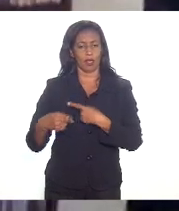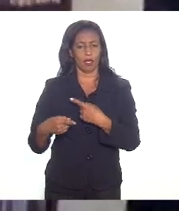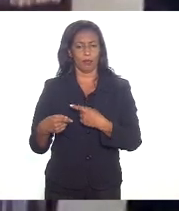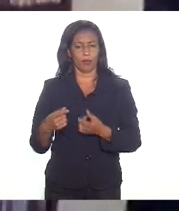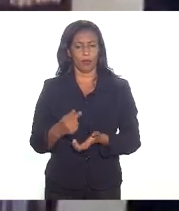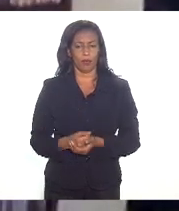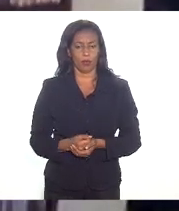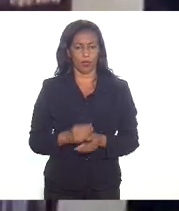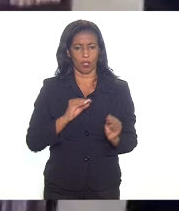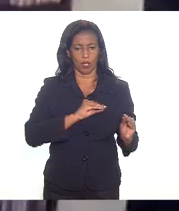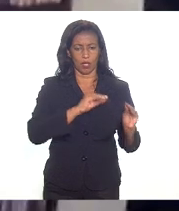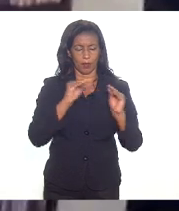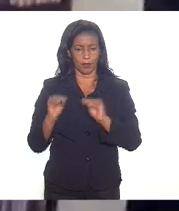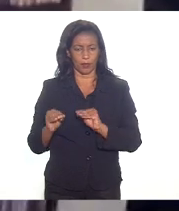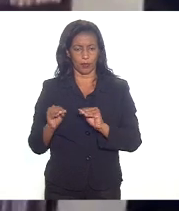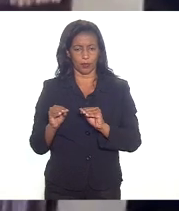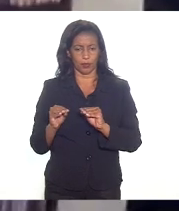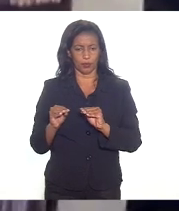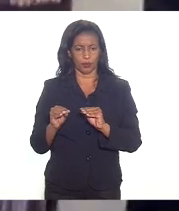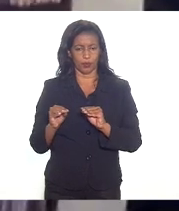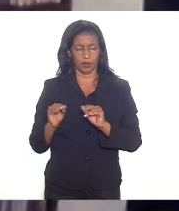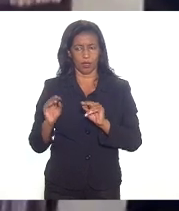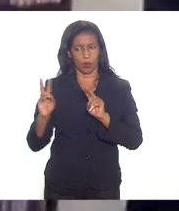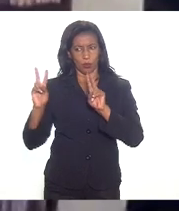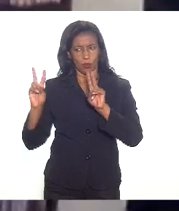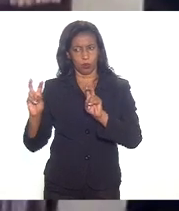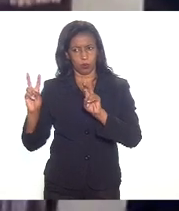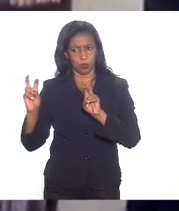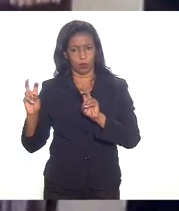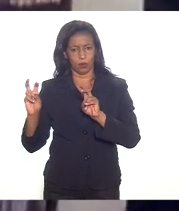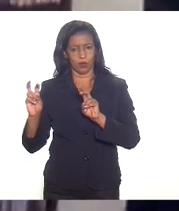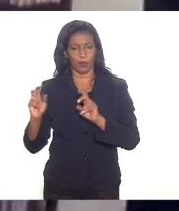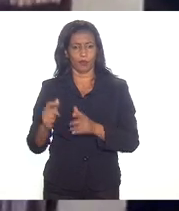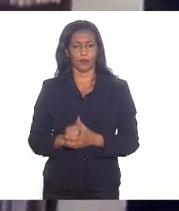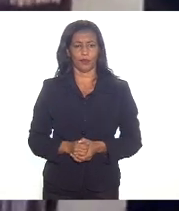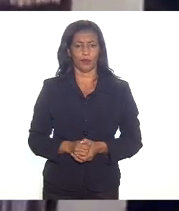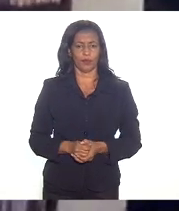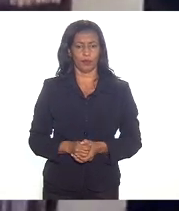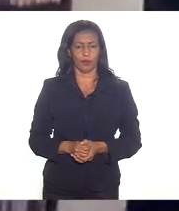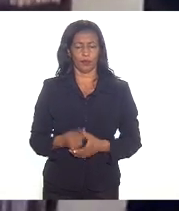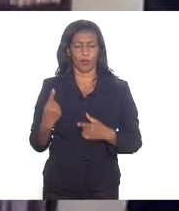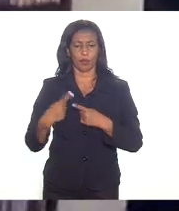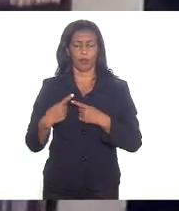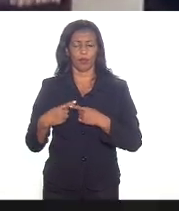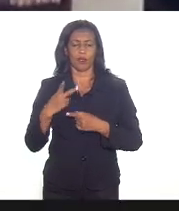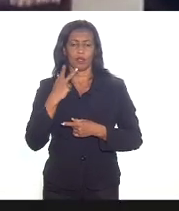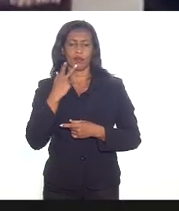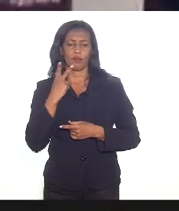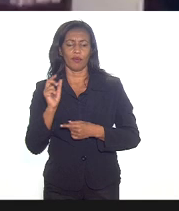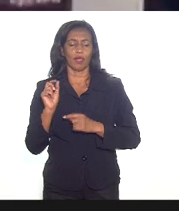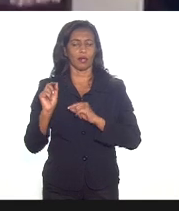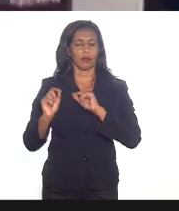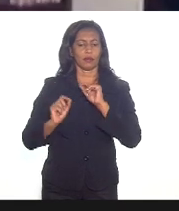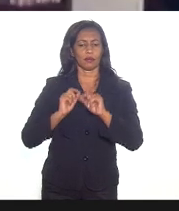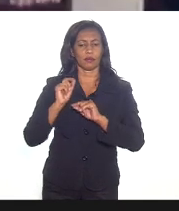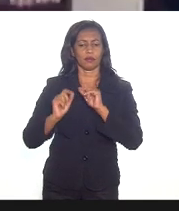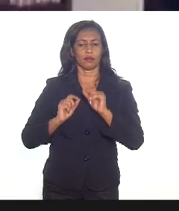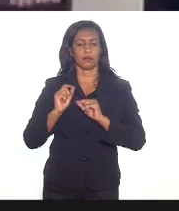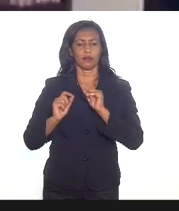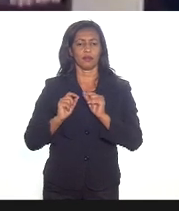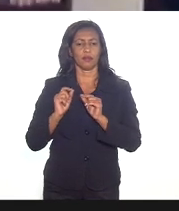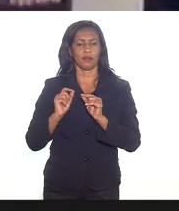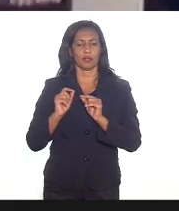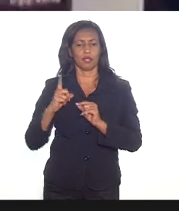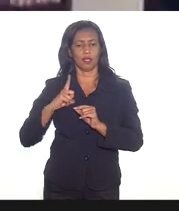já mudou um pouco o tom da conversa, porque ele disse o seguinte, é que há